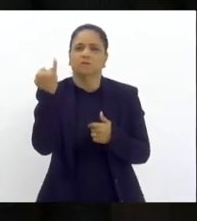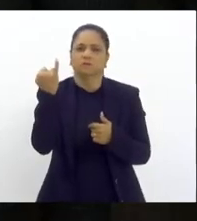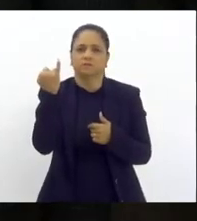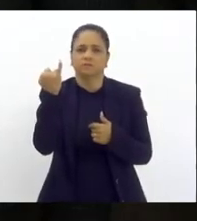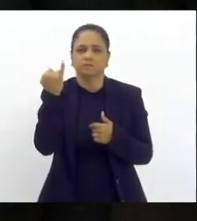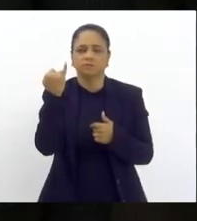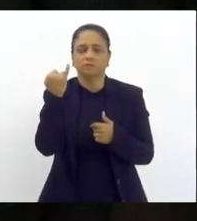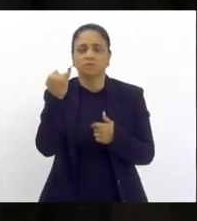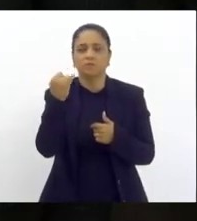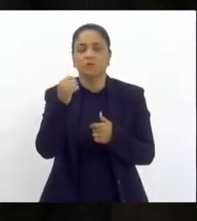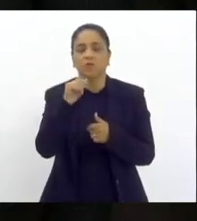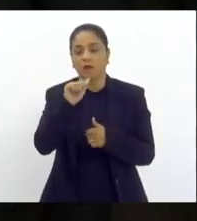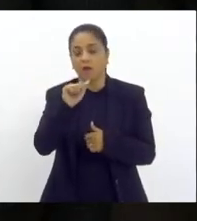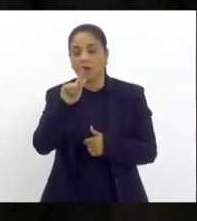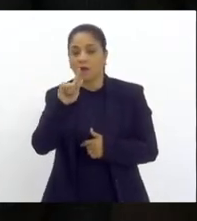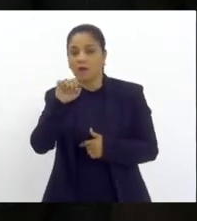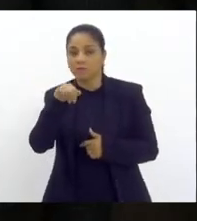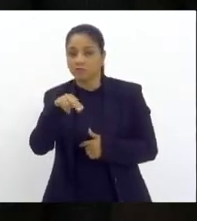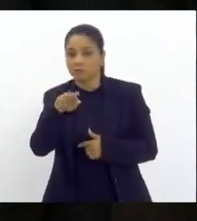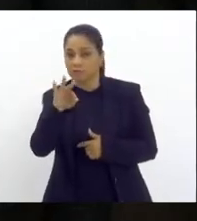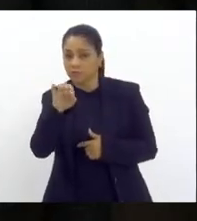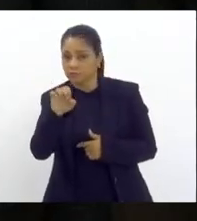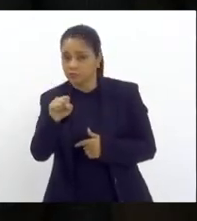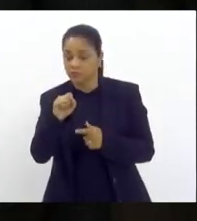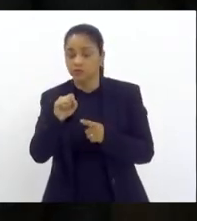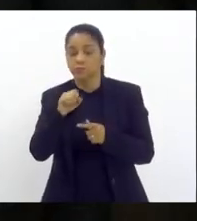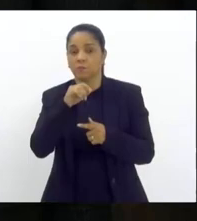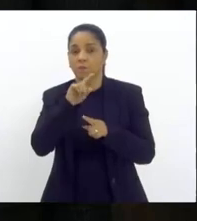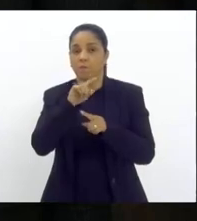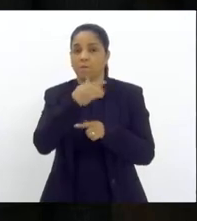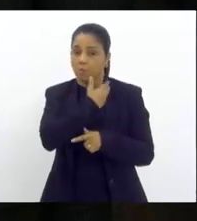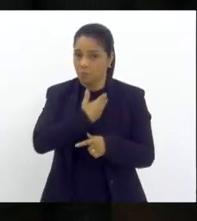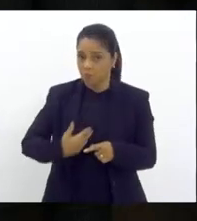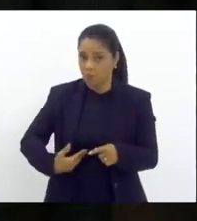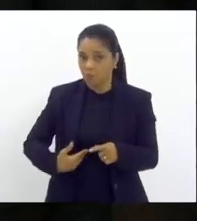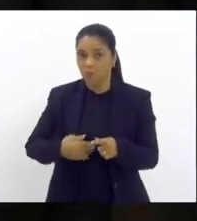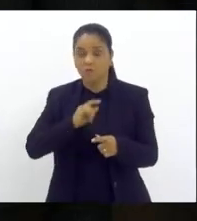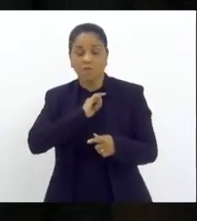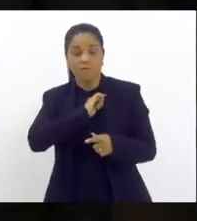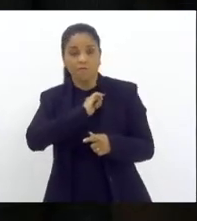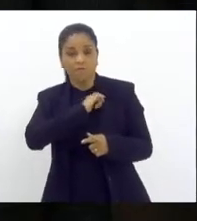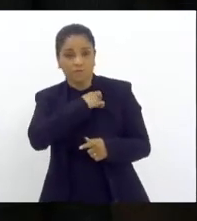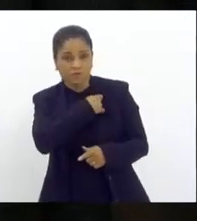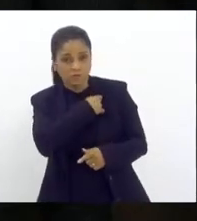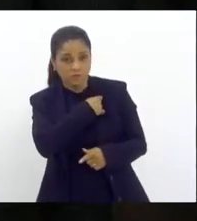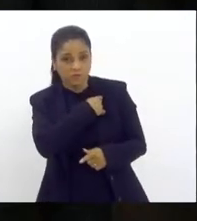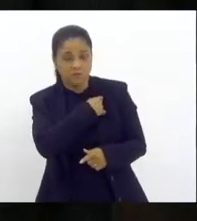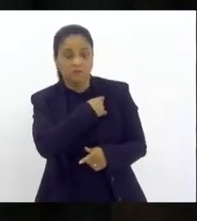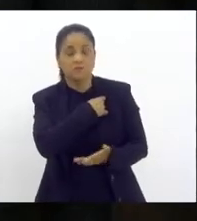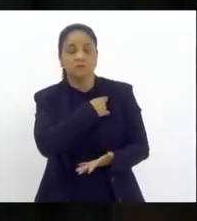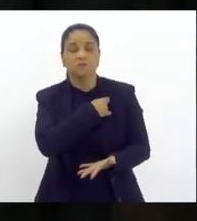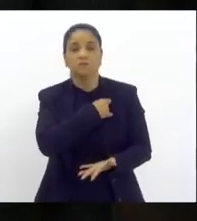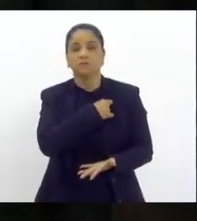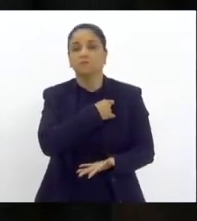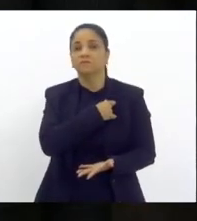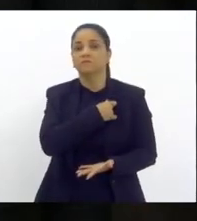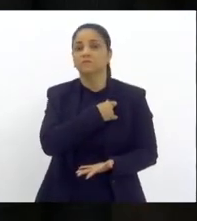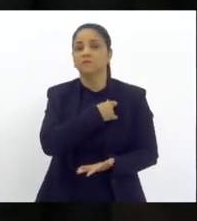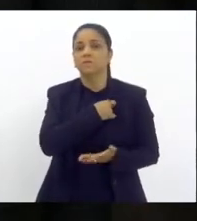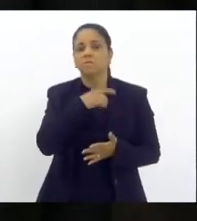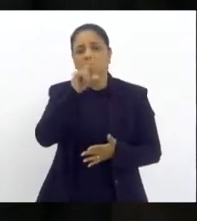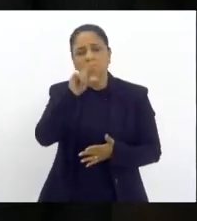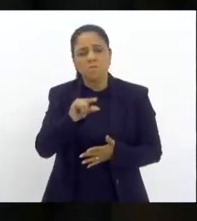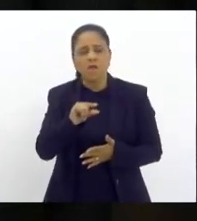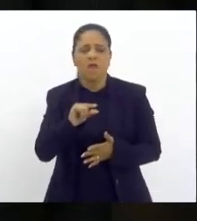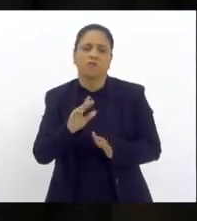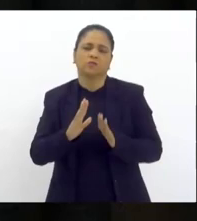que os agentes públicos prestem atenção, que fiscalizem, que a gente seja o quanto menos confusão nessa